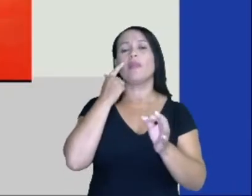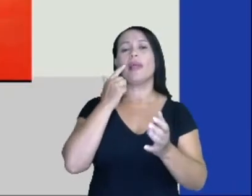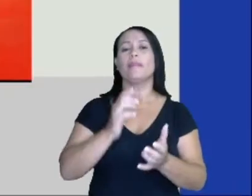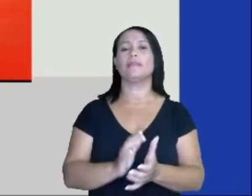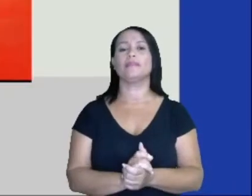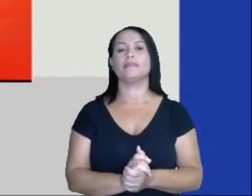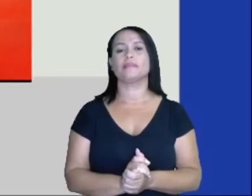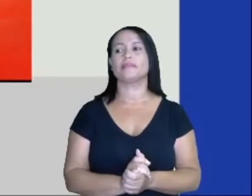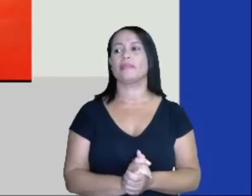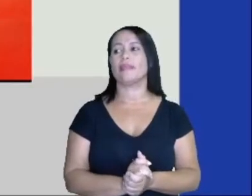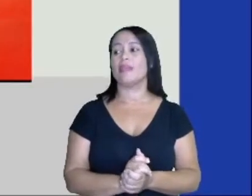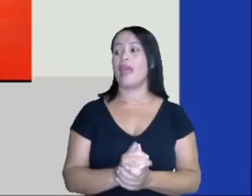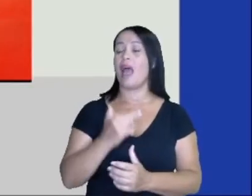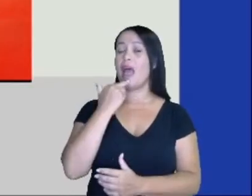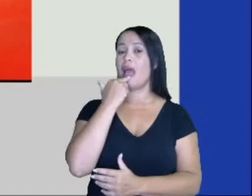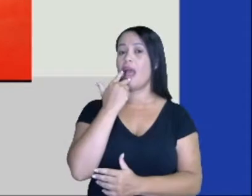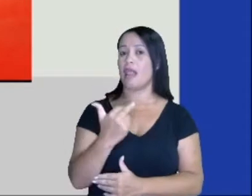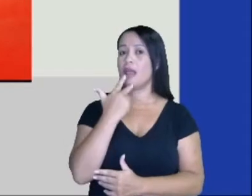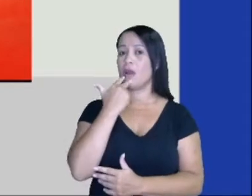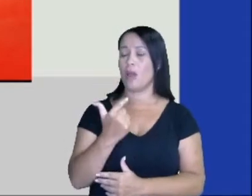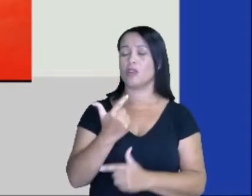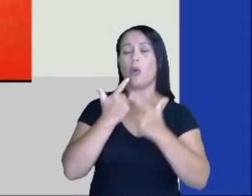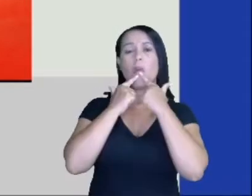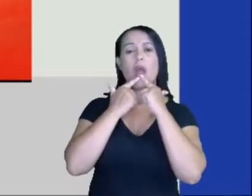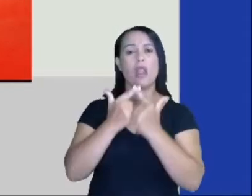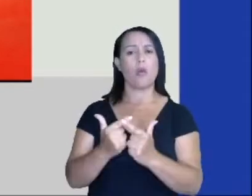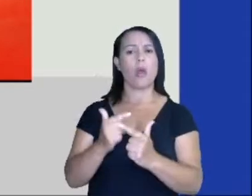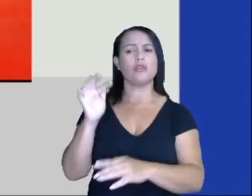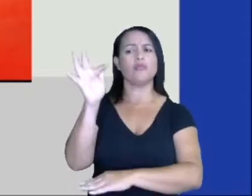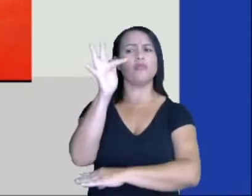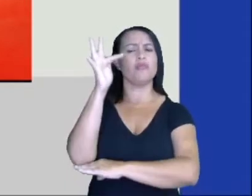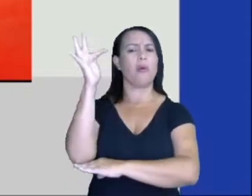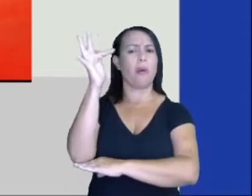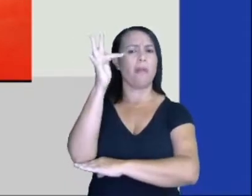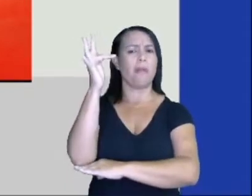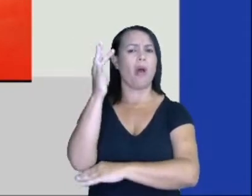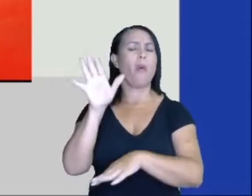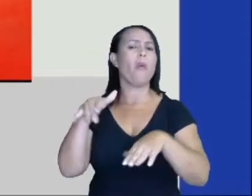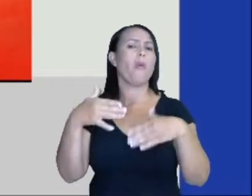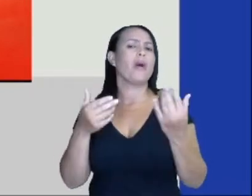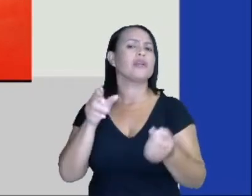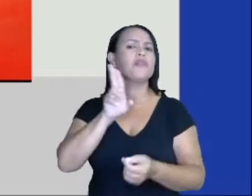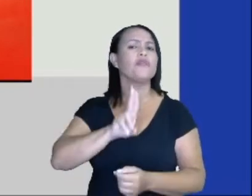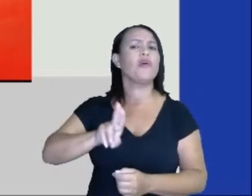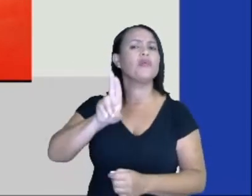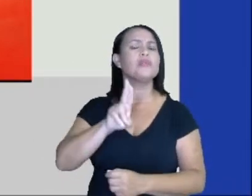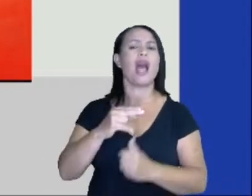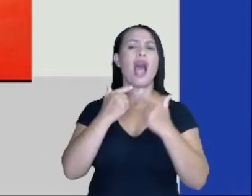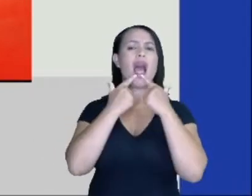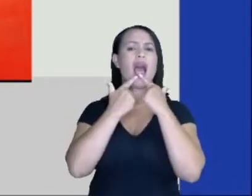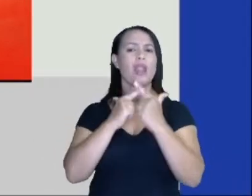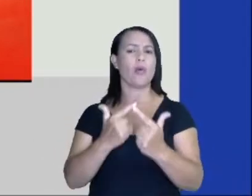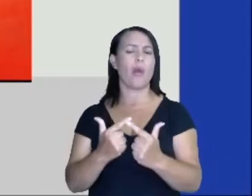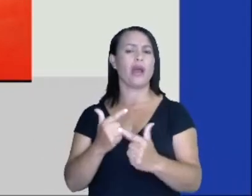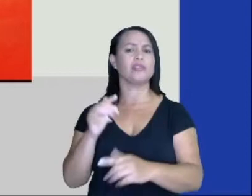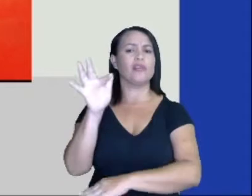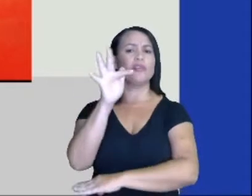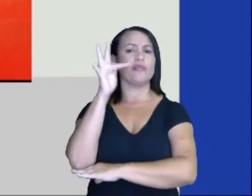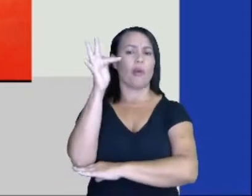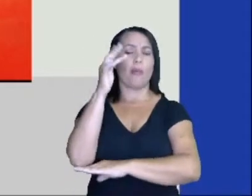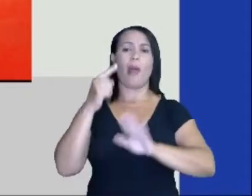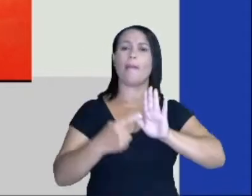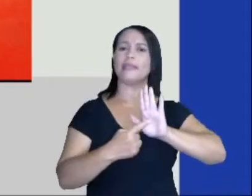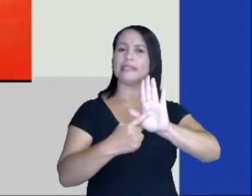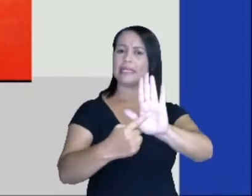vamos lá. A linguagem formal. Quando é que eu vou utilizar a linguagem formal? Apresentação